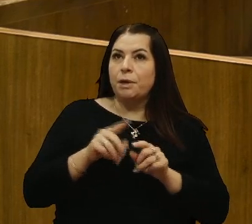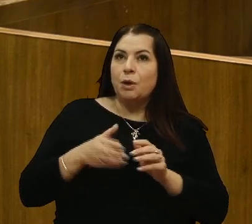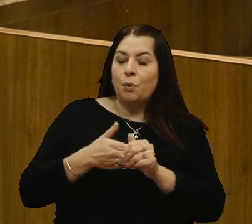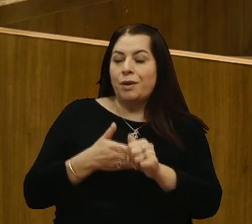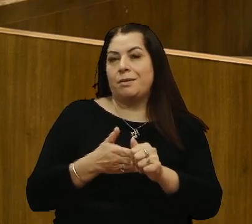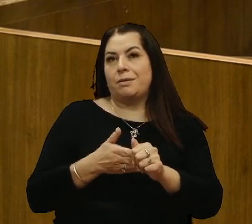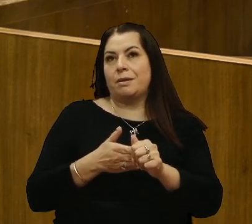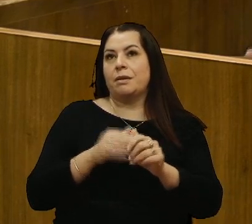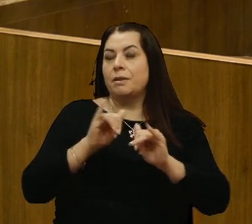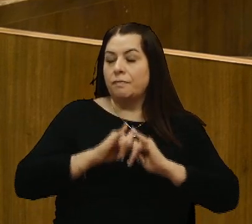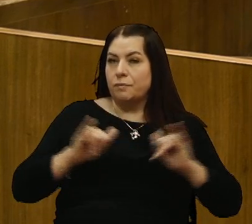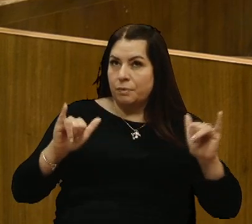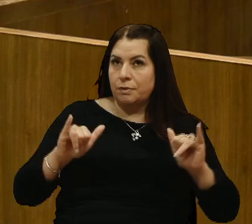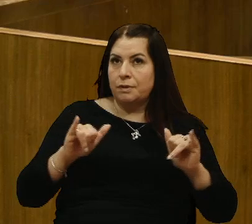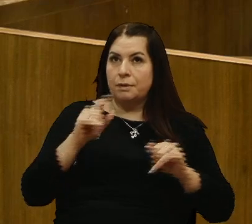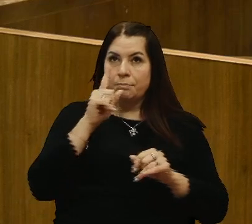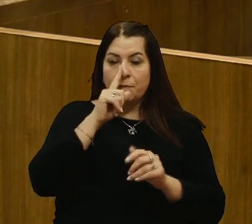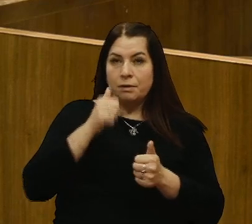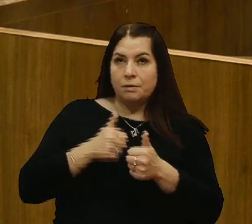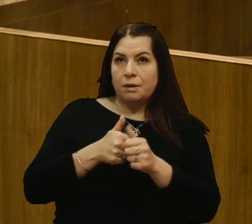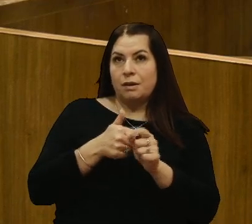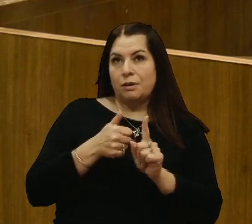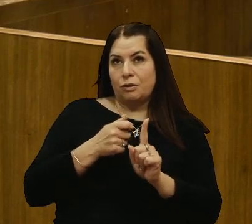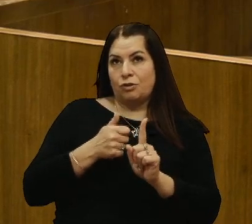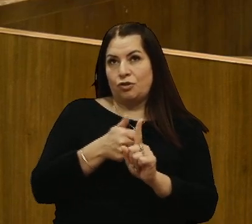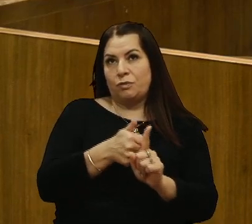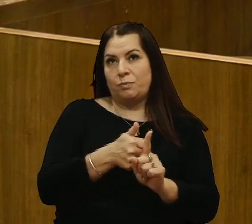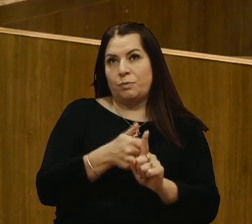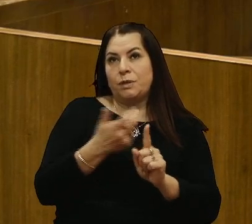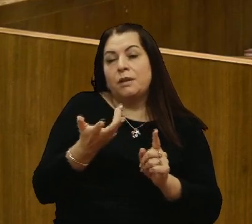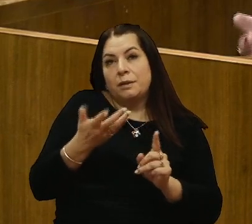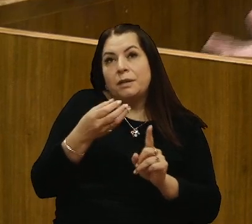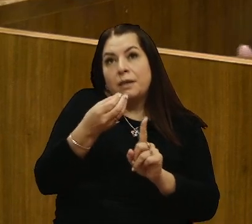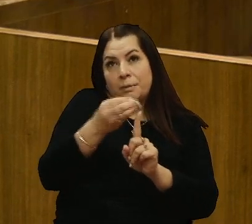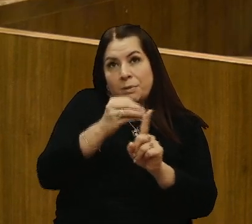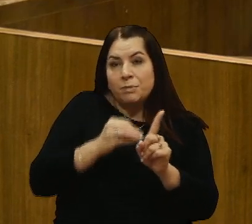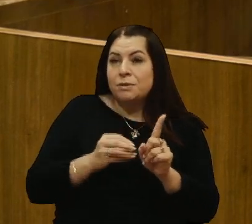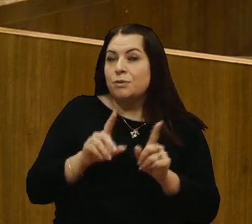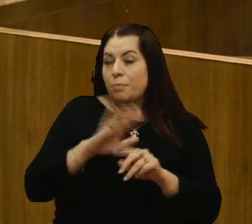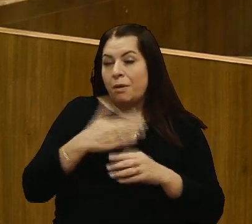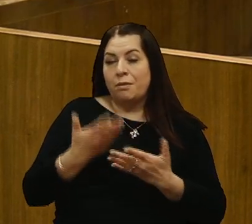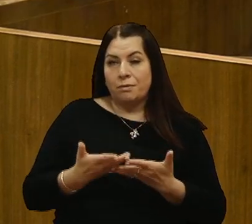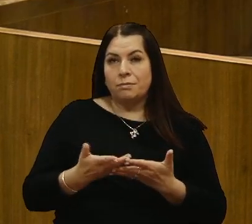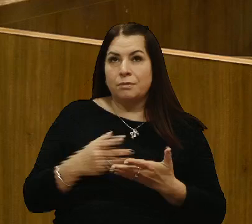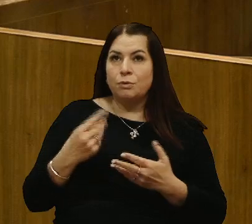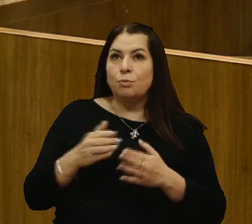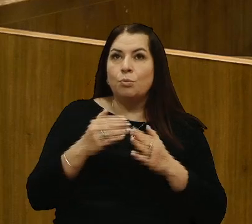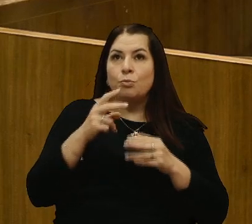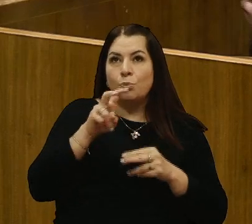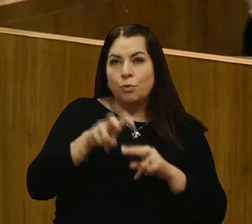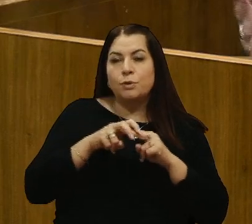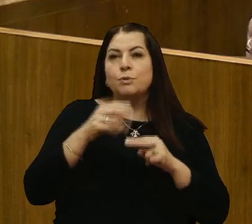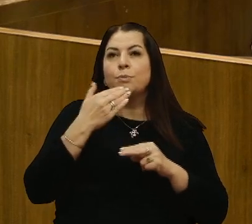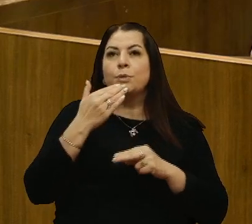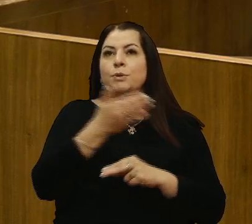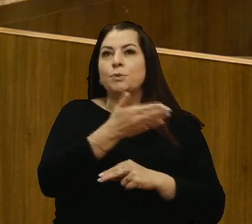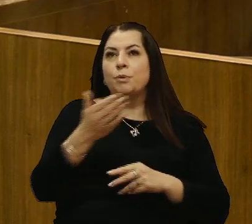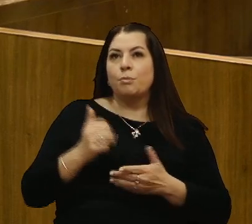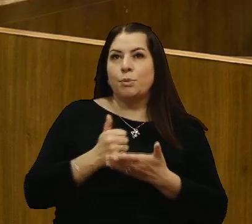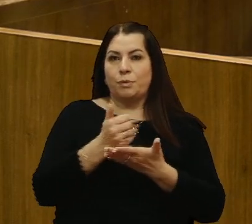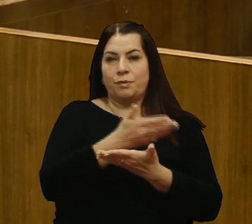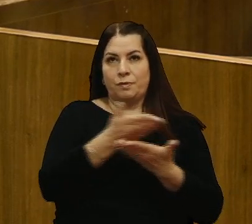orientar e informar mães atípicas mais vulneráveis. Por isso, peço o apoio de vocês,